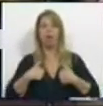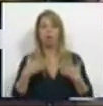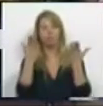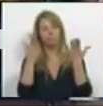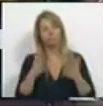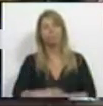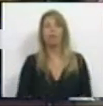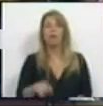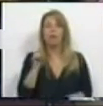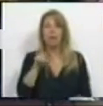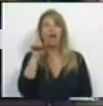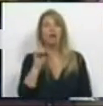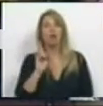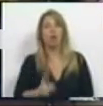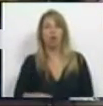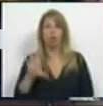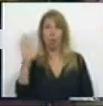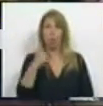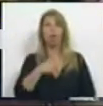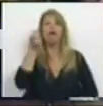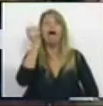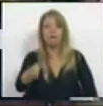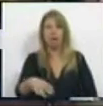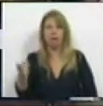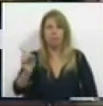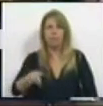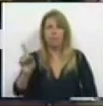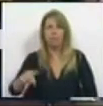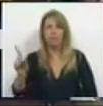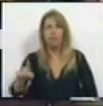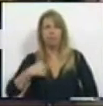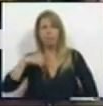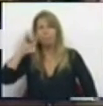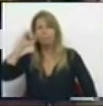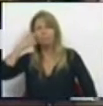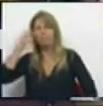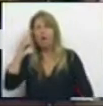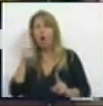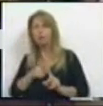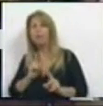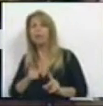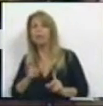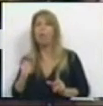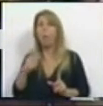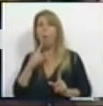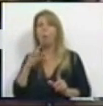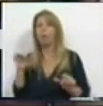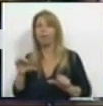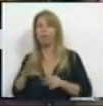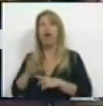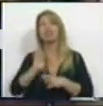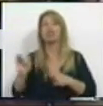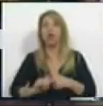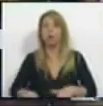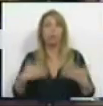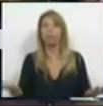se sucedem, nós começamos a desconfiar se eles não seriam intencionais, em vez de apenas má sorte. Quando as escolas de ensino